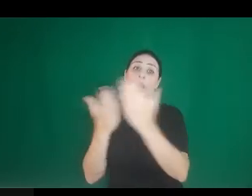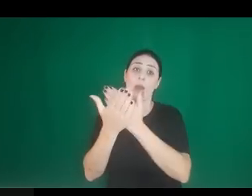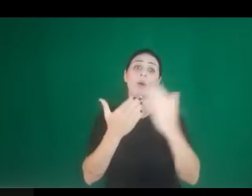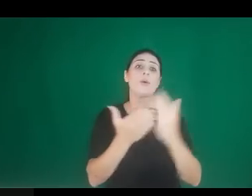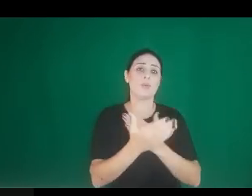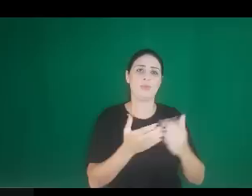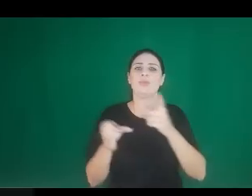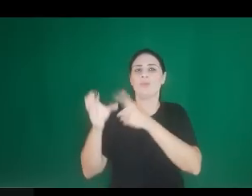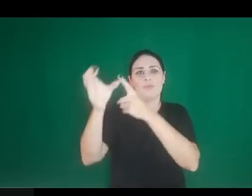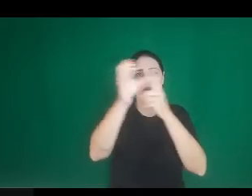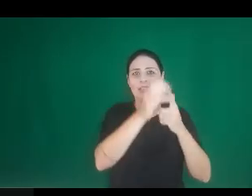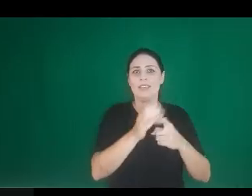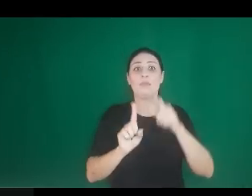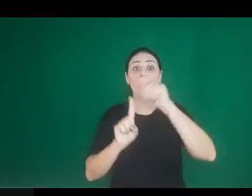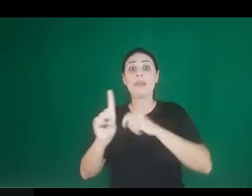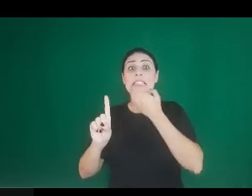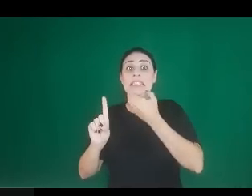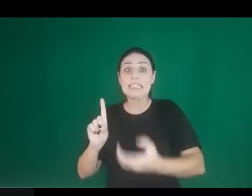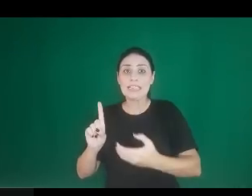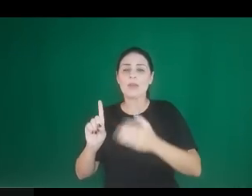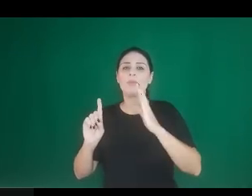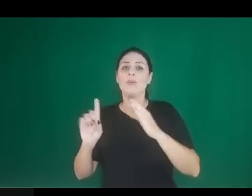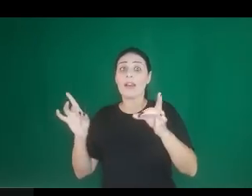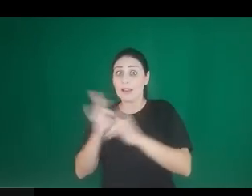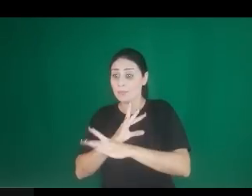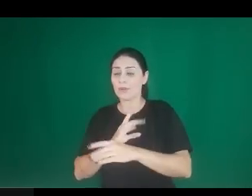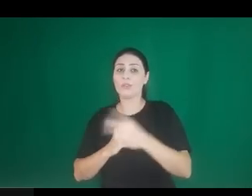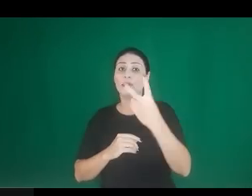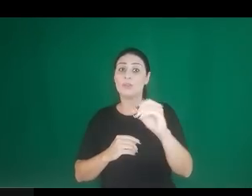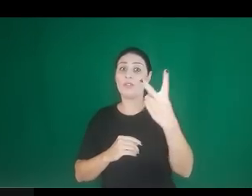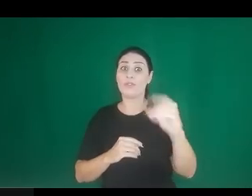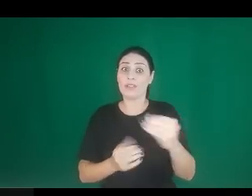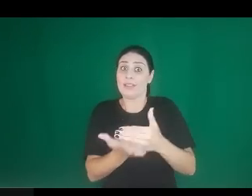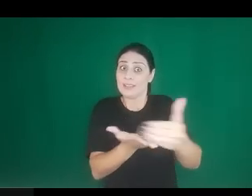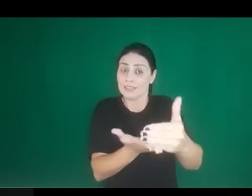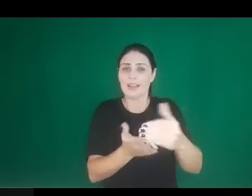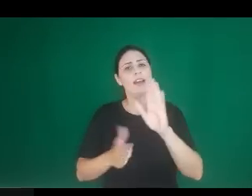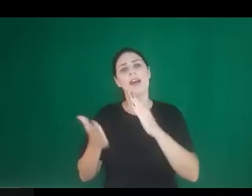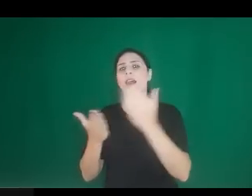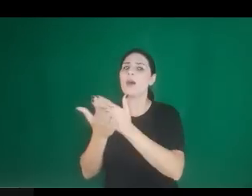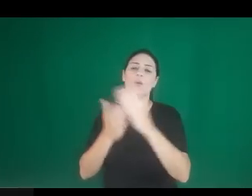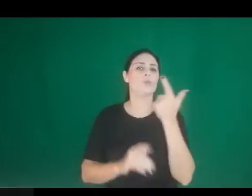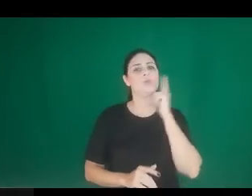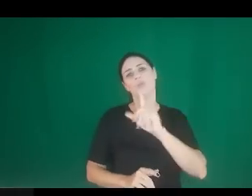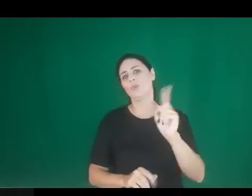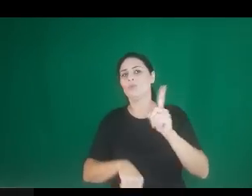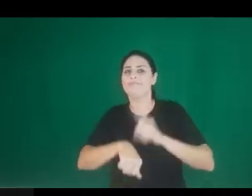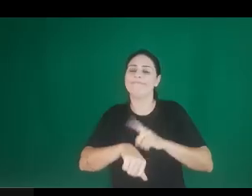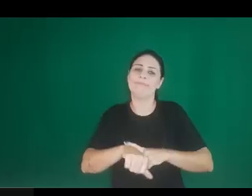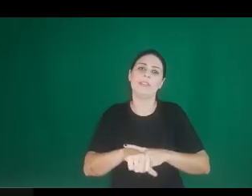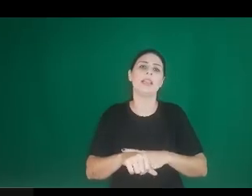municípios, chegou dezembro, a intenção era que em dezembro tivesse tudo pronto para 2020 começar, e isso às vezes não foi possível nesse